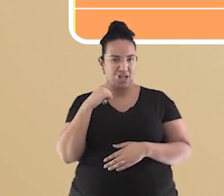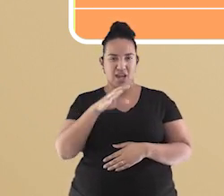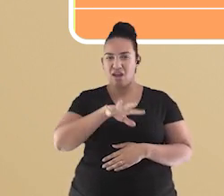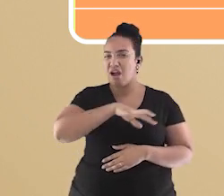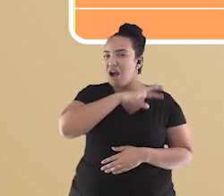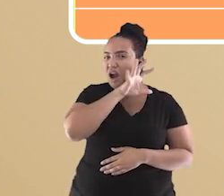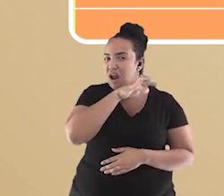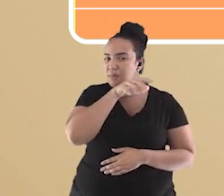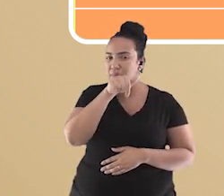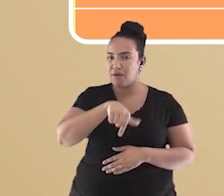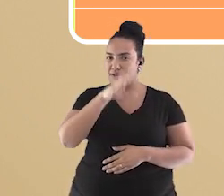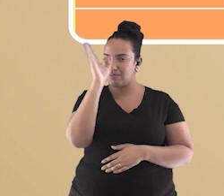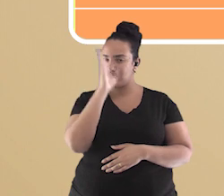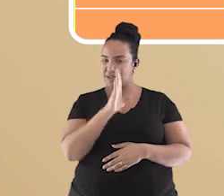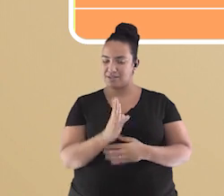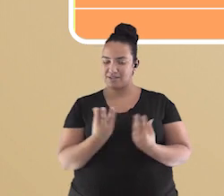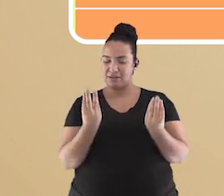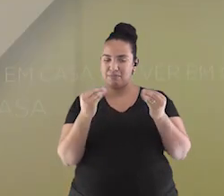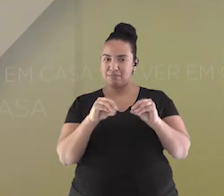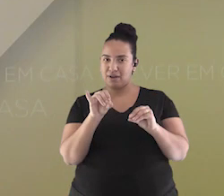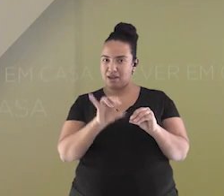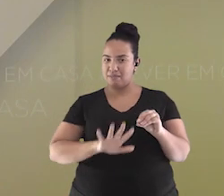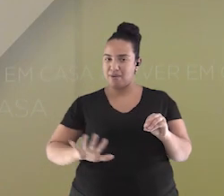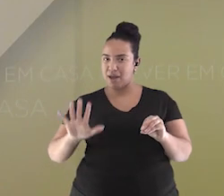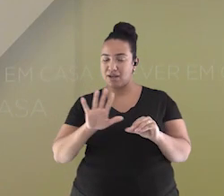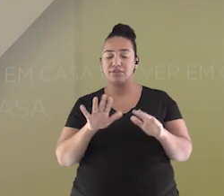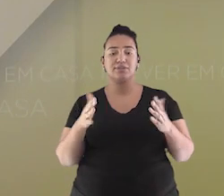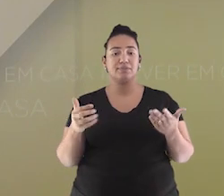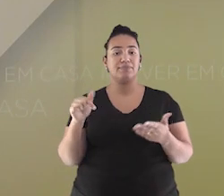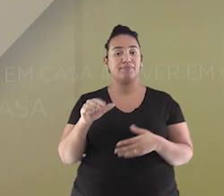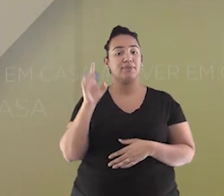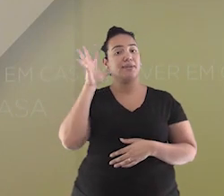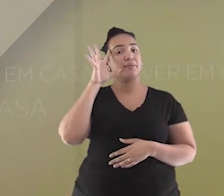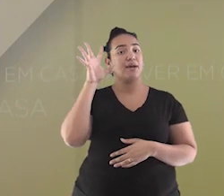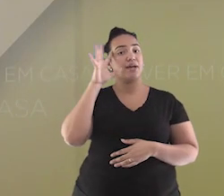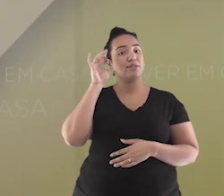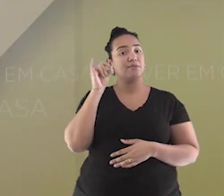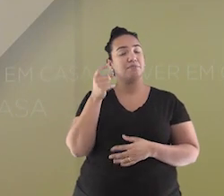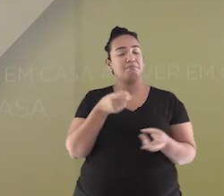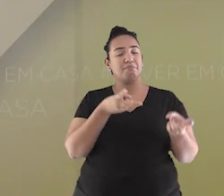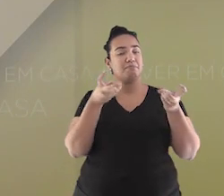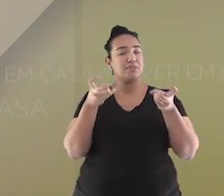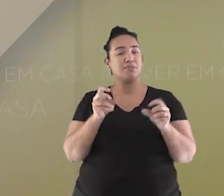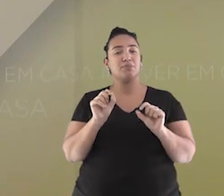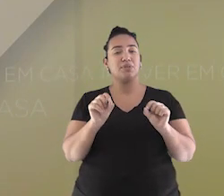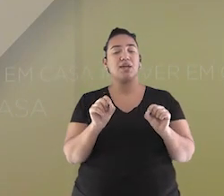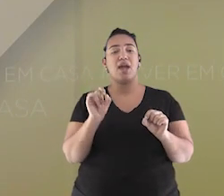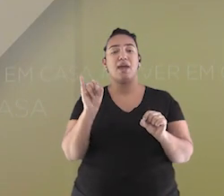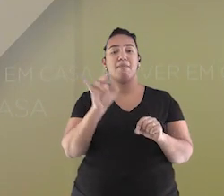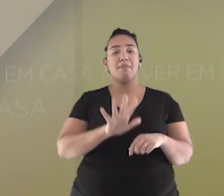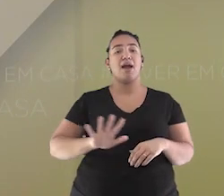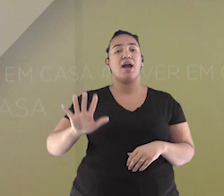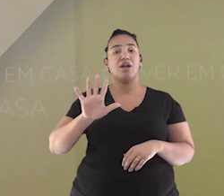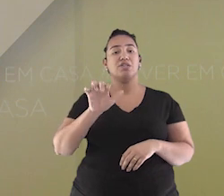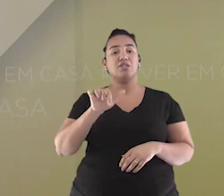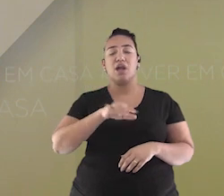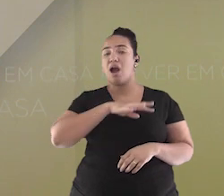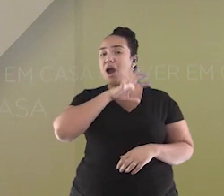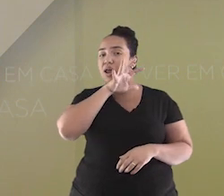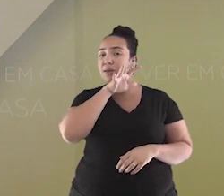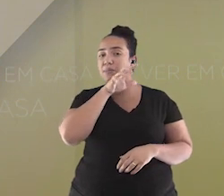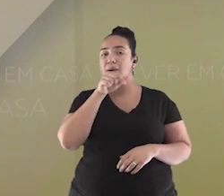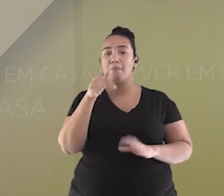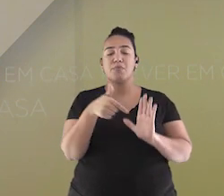alguns animais nas notas brasileiras? A impressão dessas imagens foi pensada para mostrar a diversidade dos animais e da